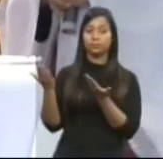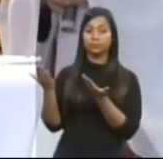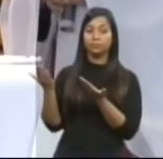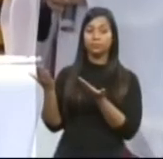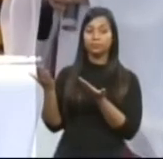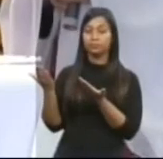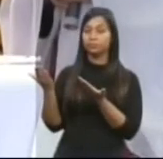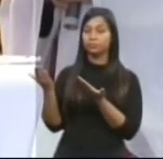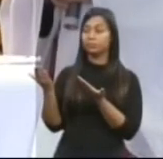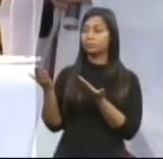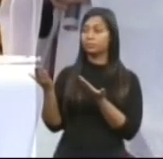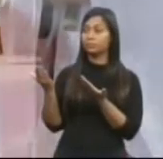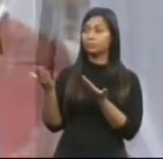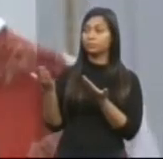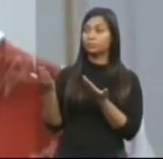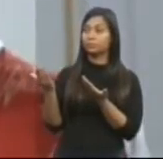vós.